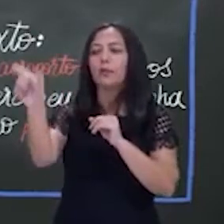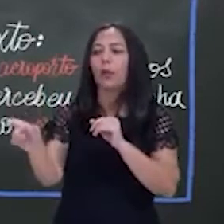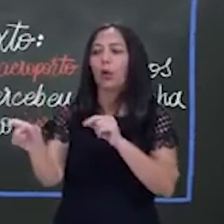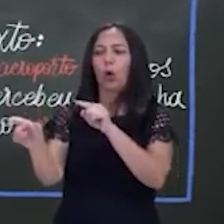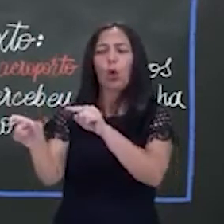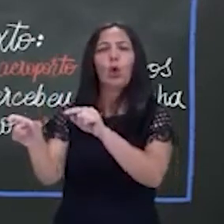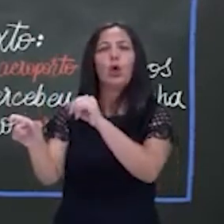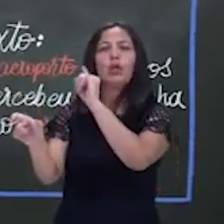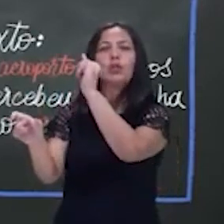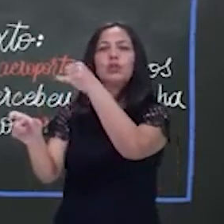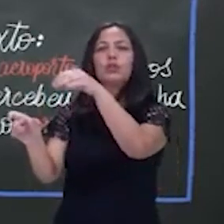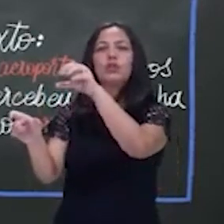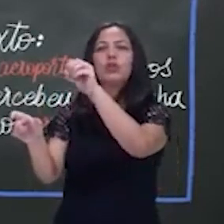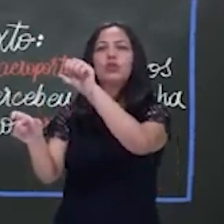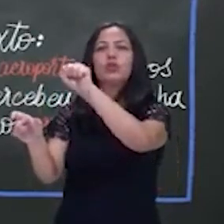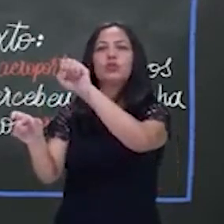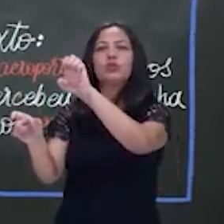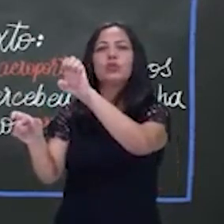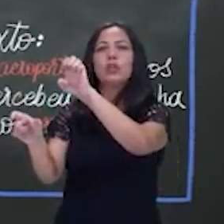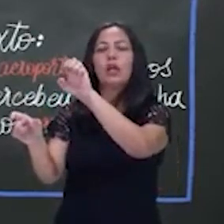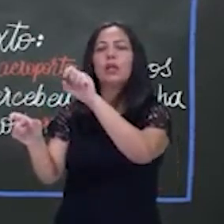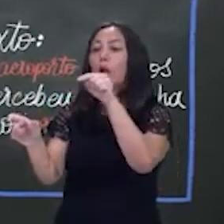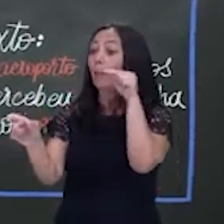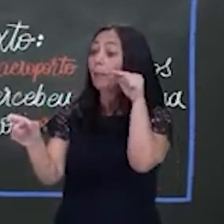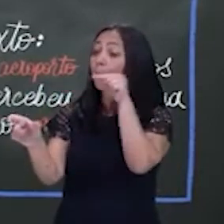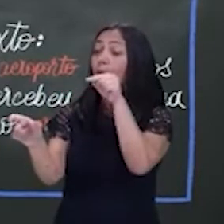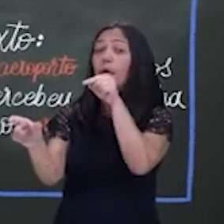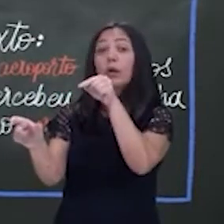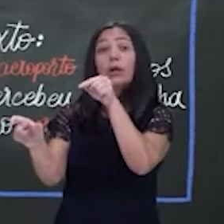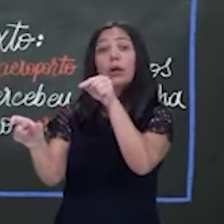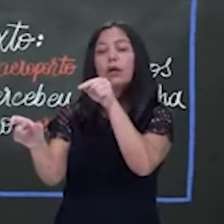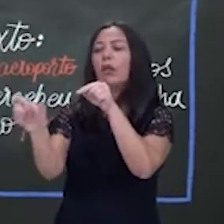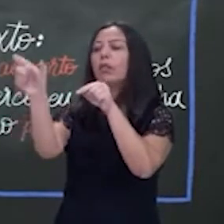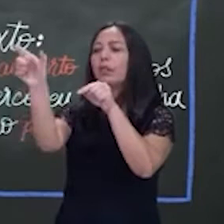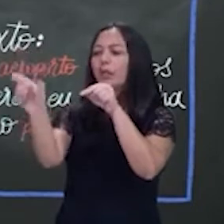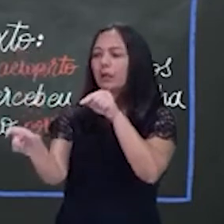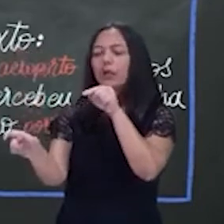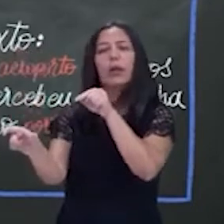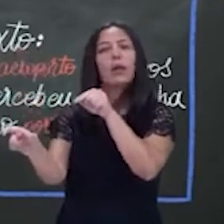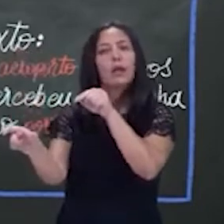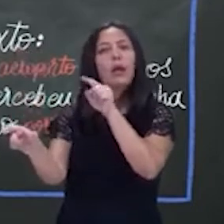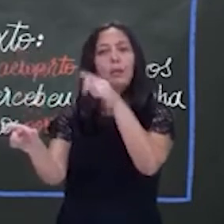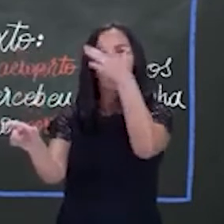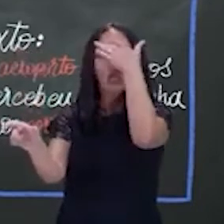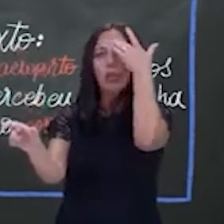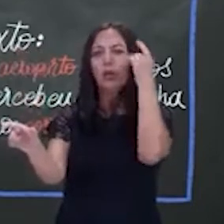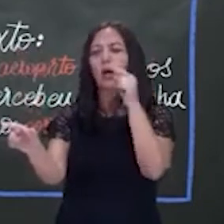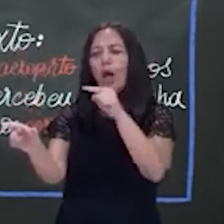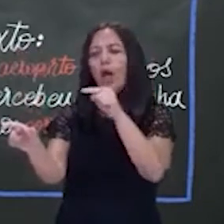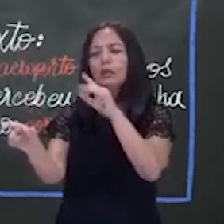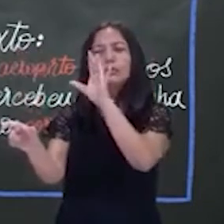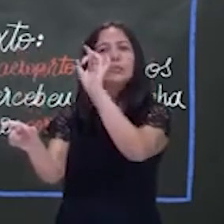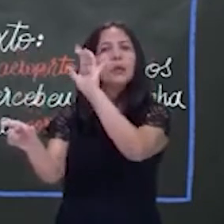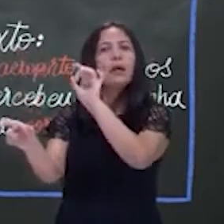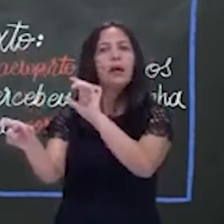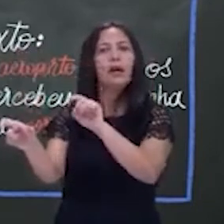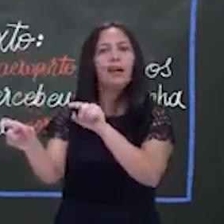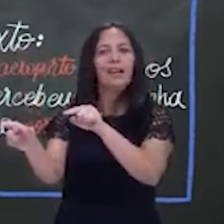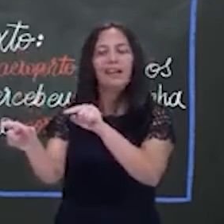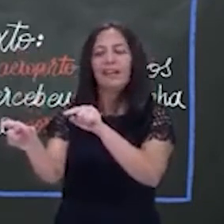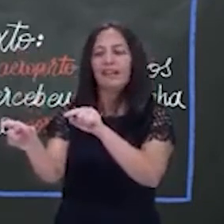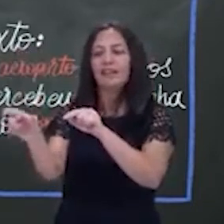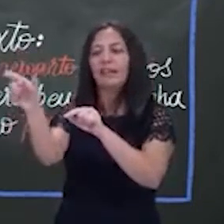nome de alguém é José, eu estou dando uma particularidade, uma propriedade, estou unificando aquela pessoa, estou dizendo que aquela pessoa